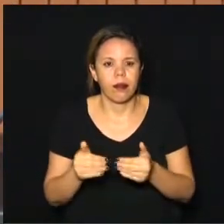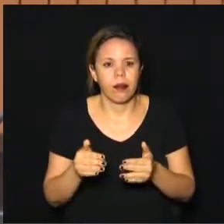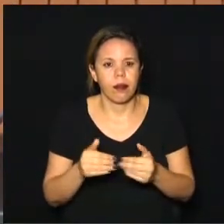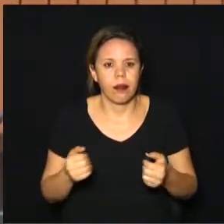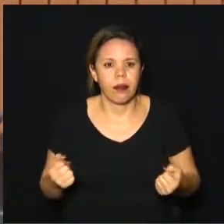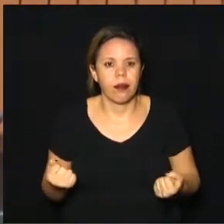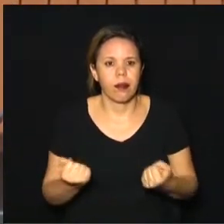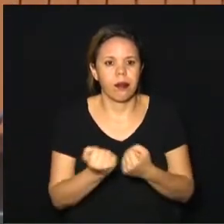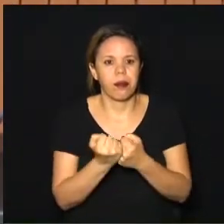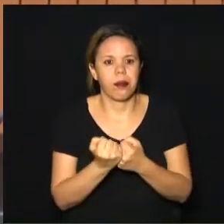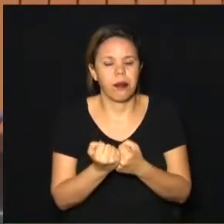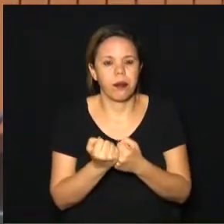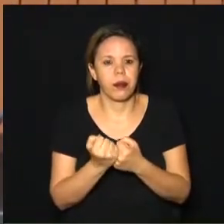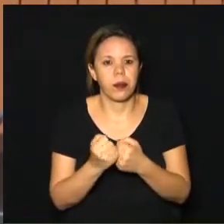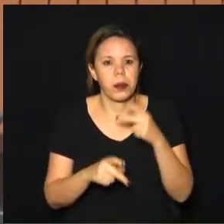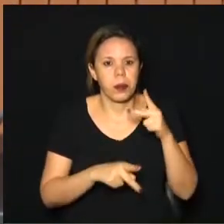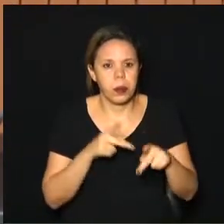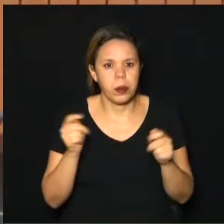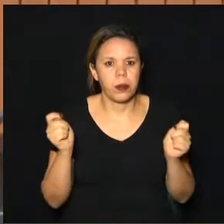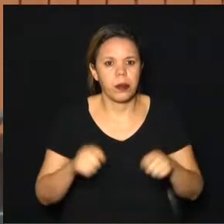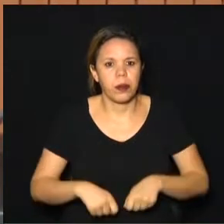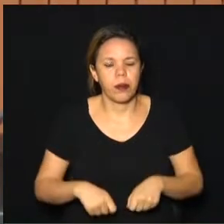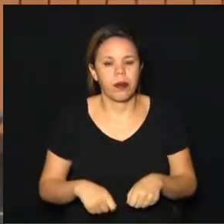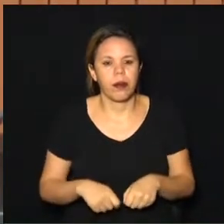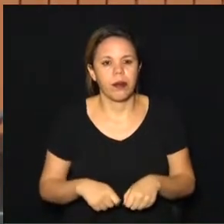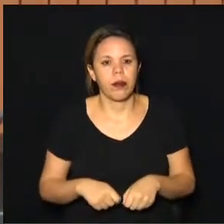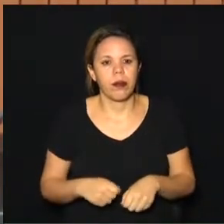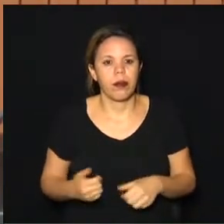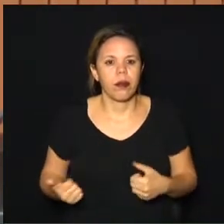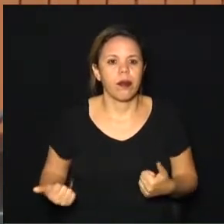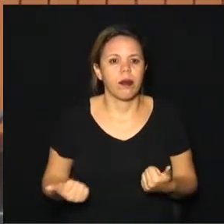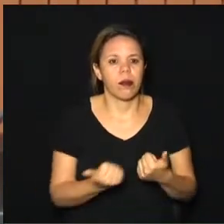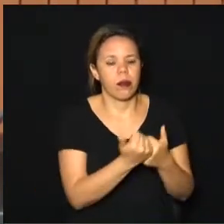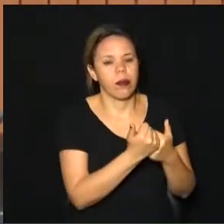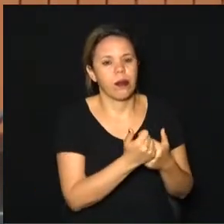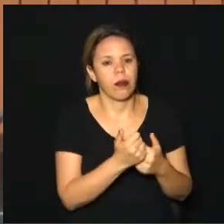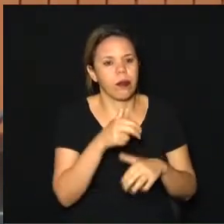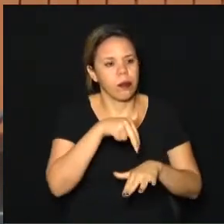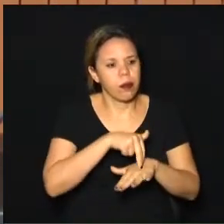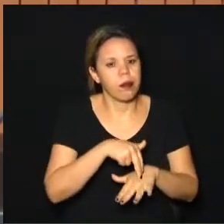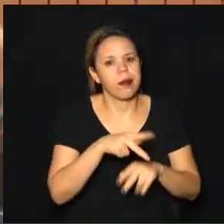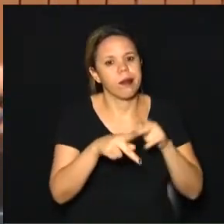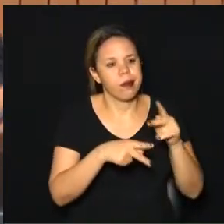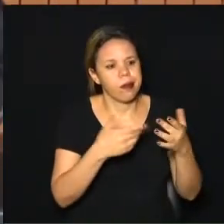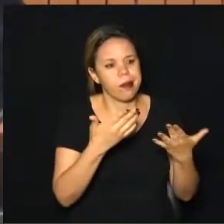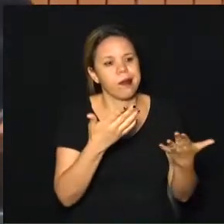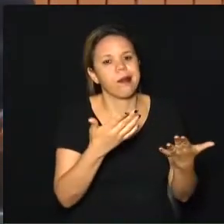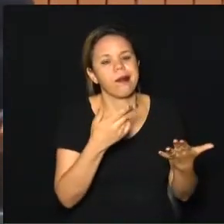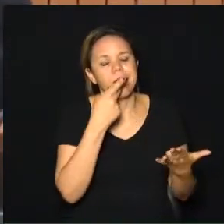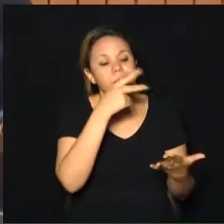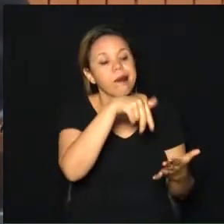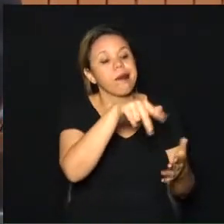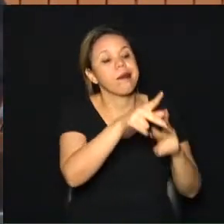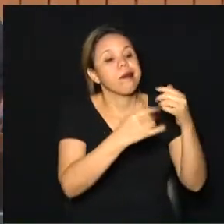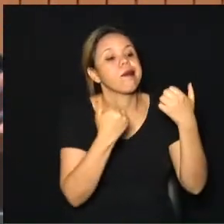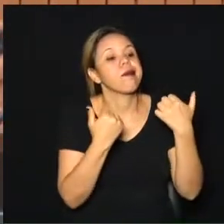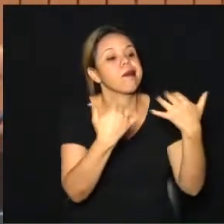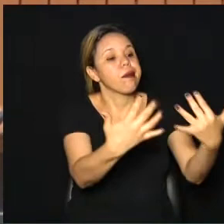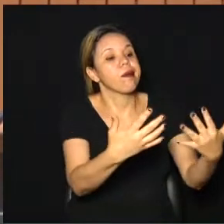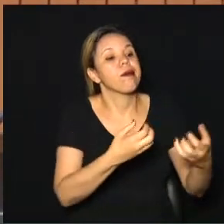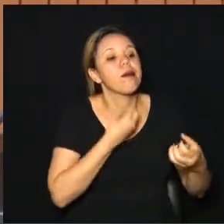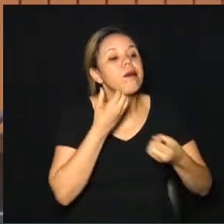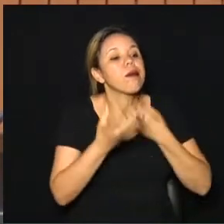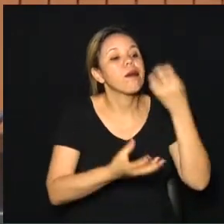apoio, eles podem se colocar perante o eleitor, eles podem dizer para o eleitor aquilo que